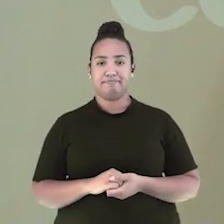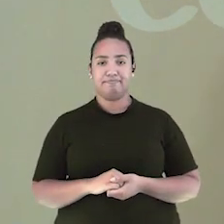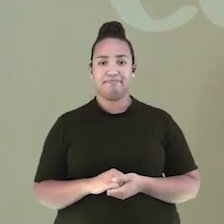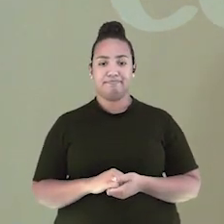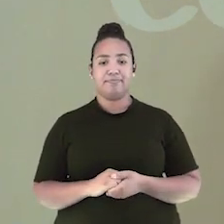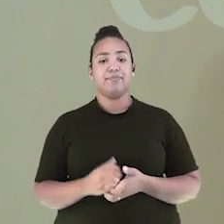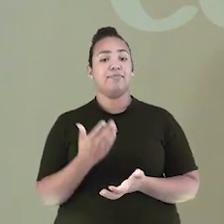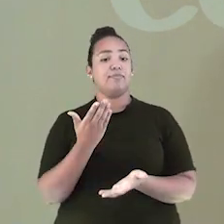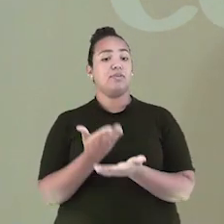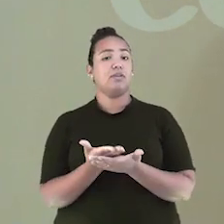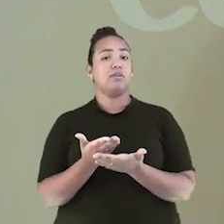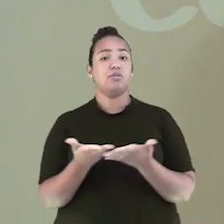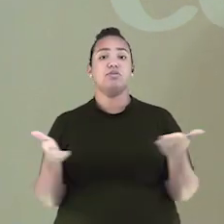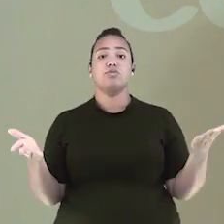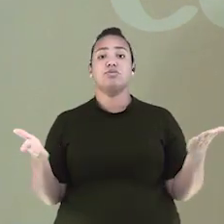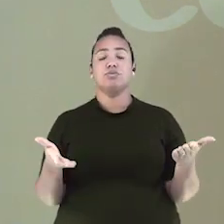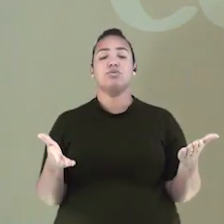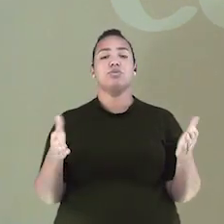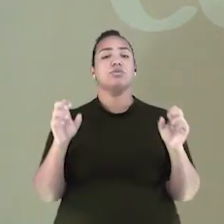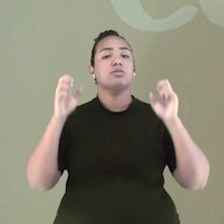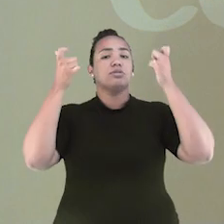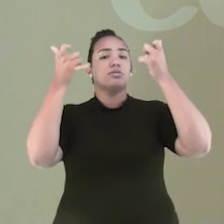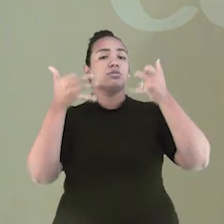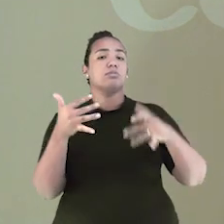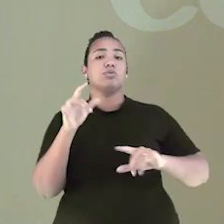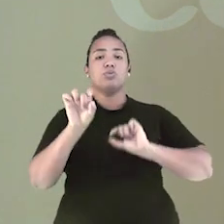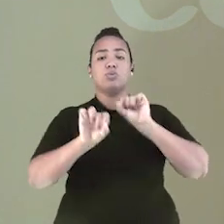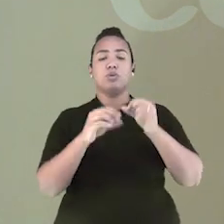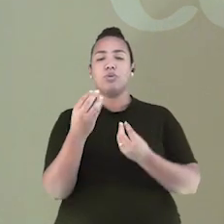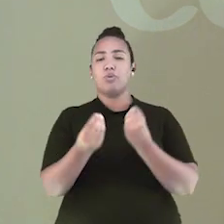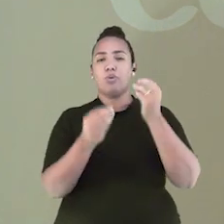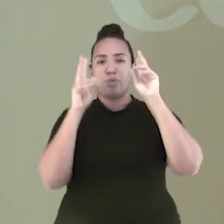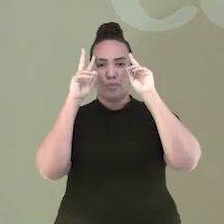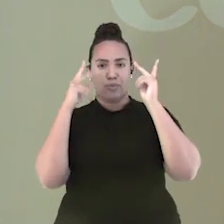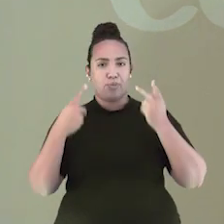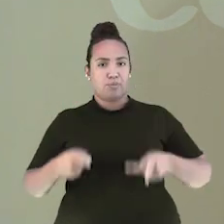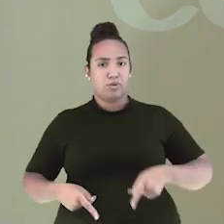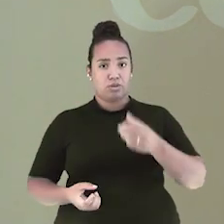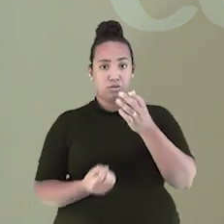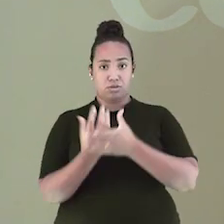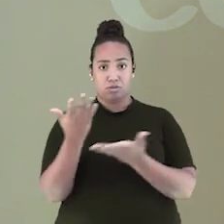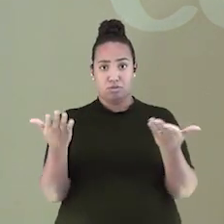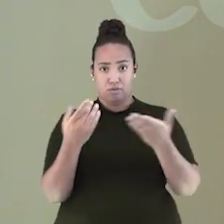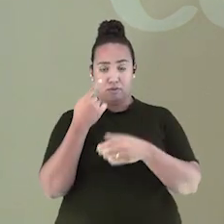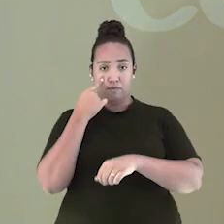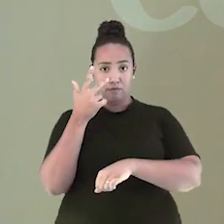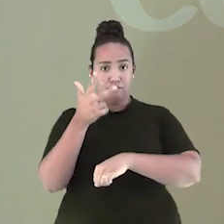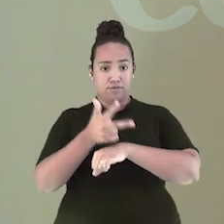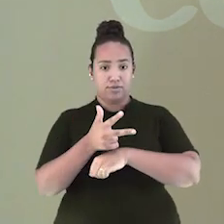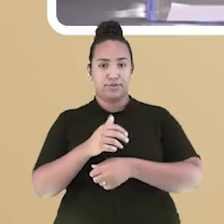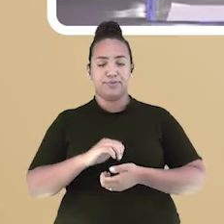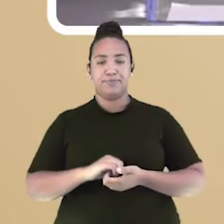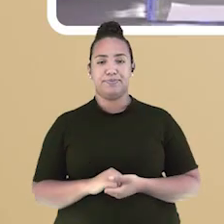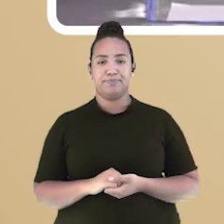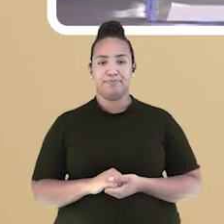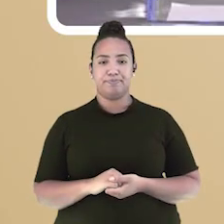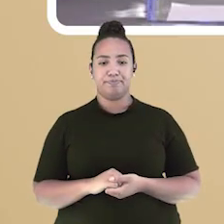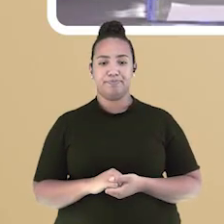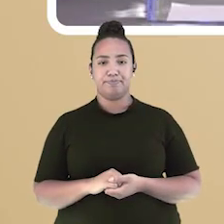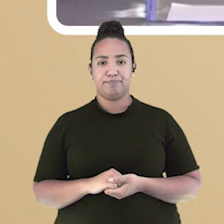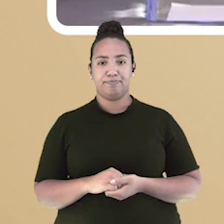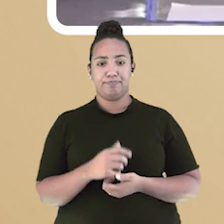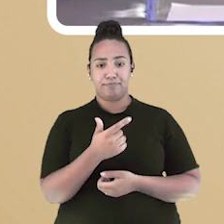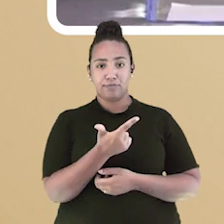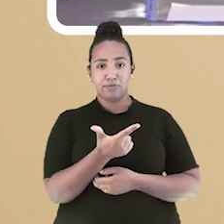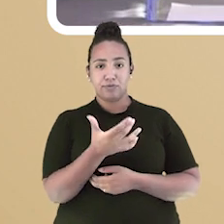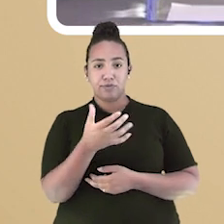A aula de hoje é sobre a origem dos seres humanos aqui na Terra. Vamos assistir esse vídeo curto e depois comentaremos sobre ele. Um dos 20